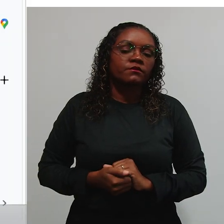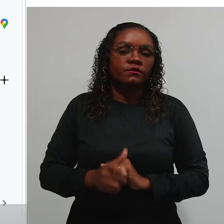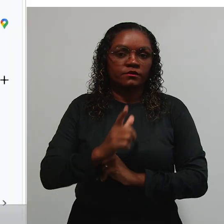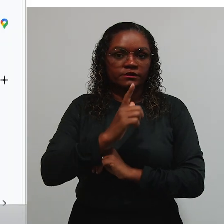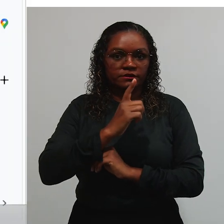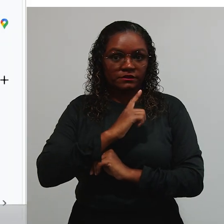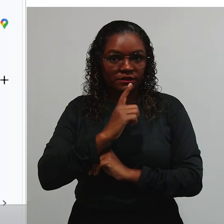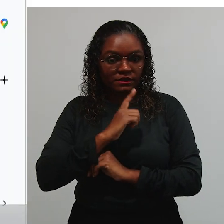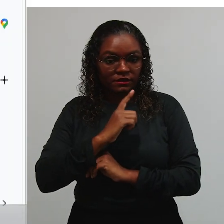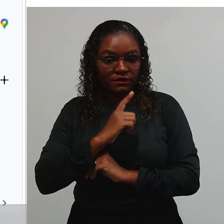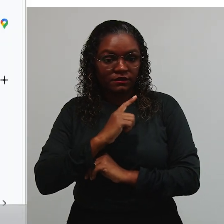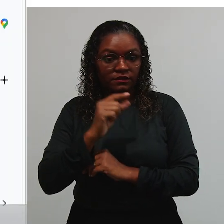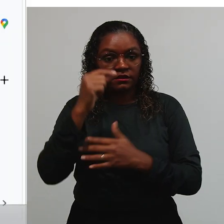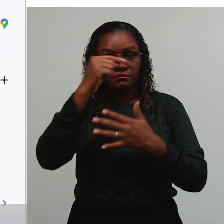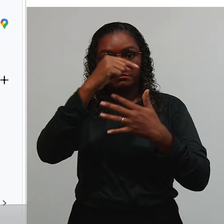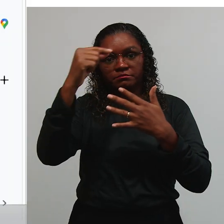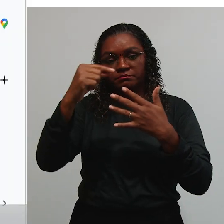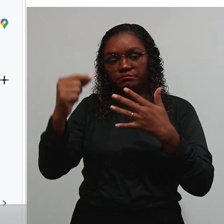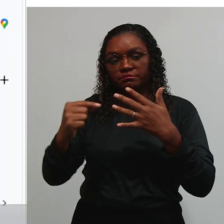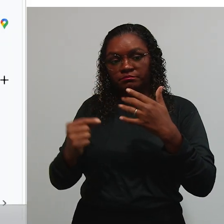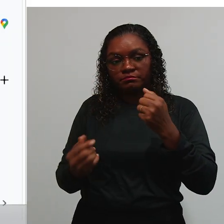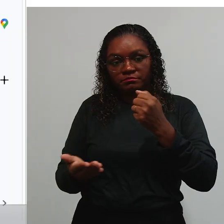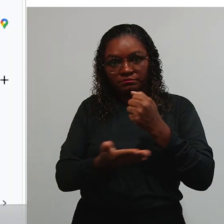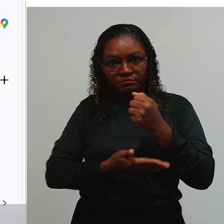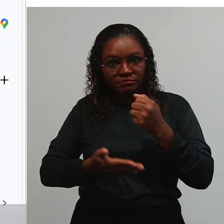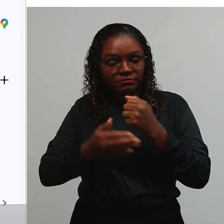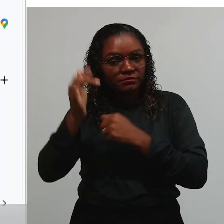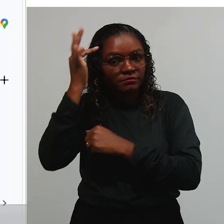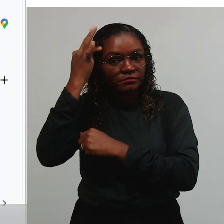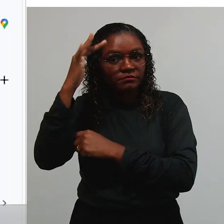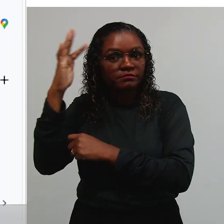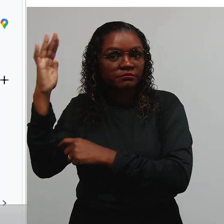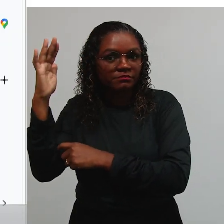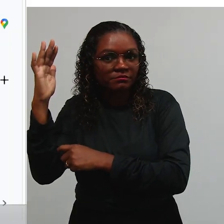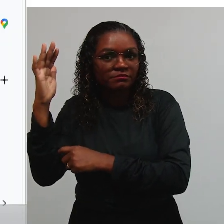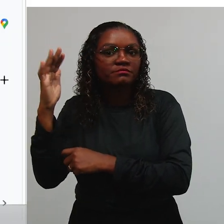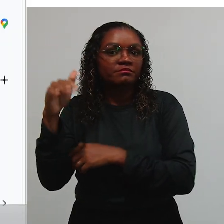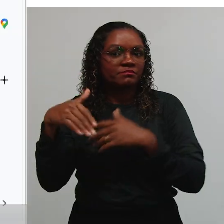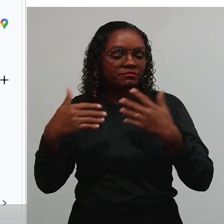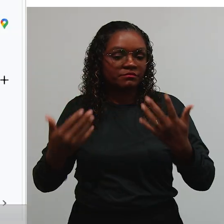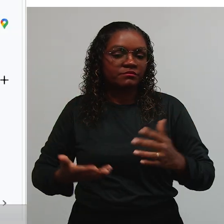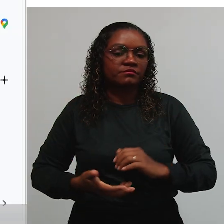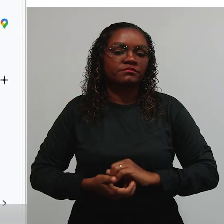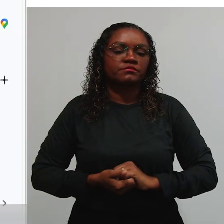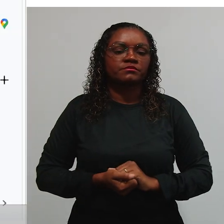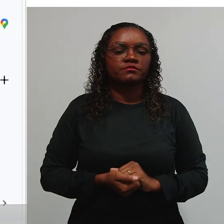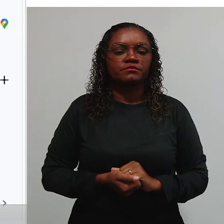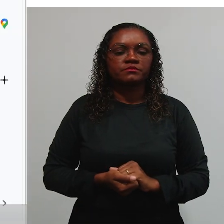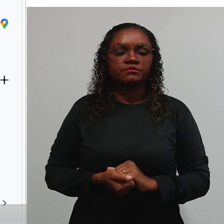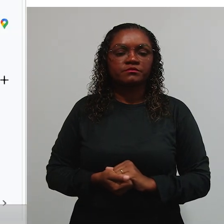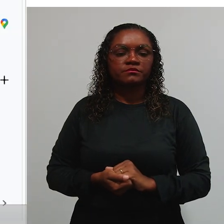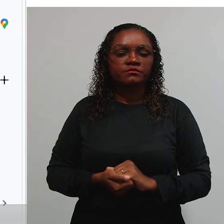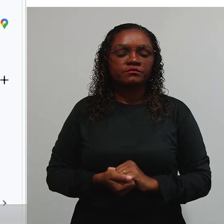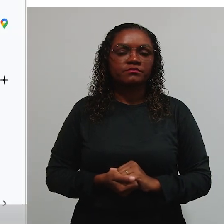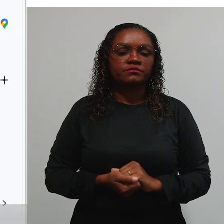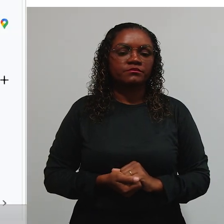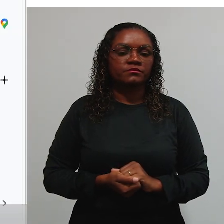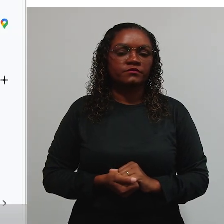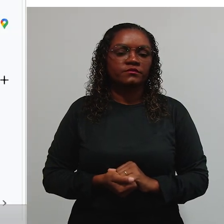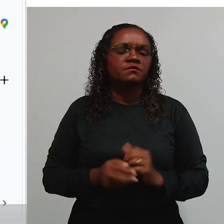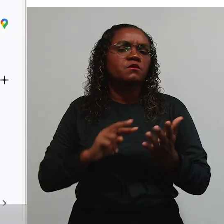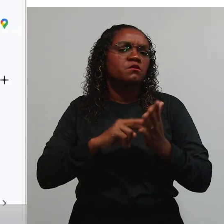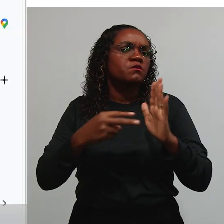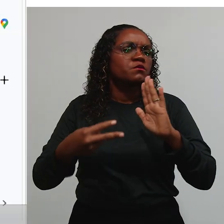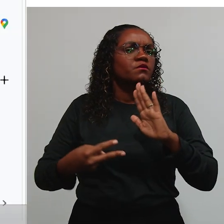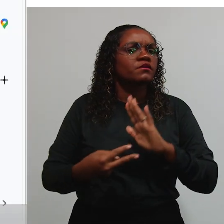tem os fundamentos, fundamentos teóricos. Fundamentos teóricos. O